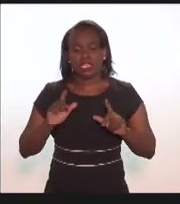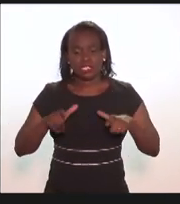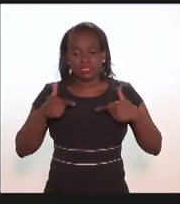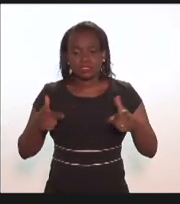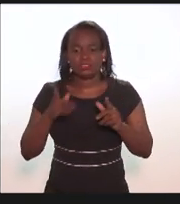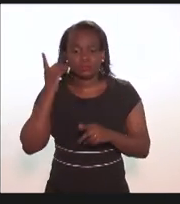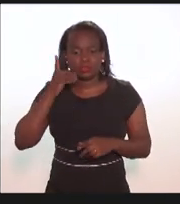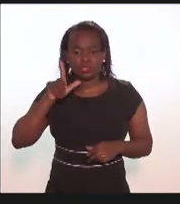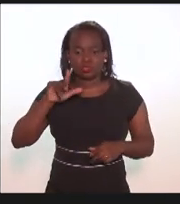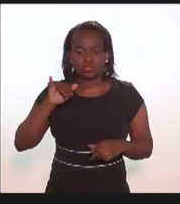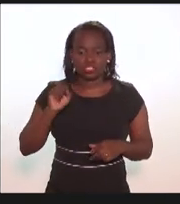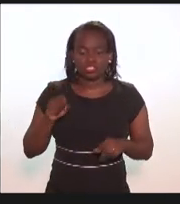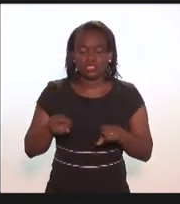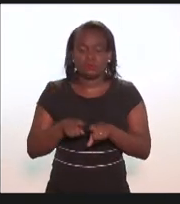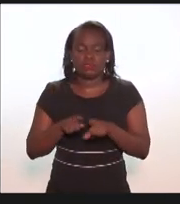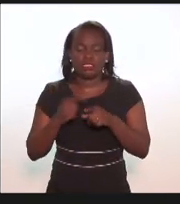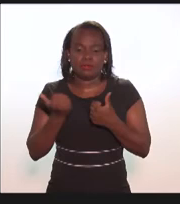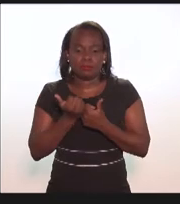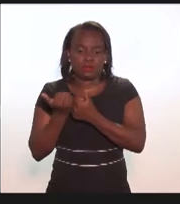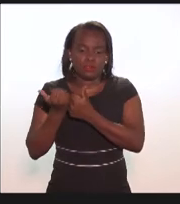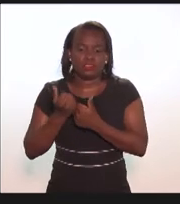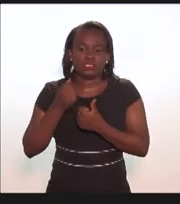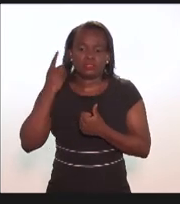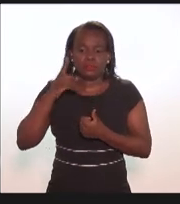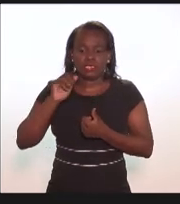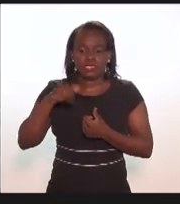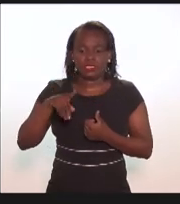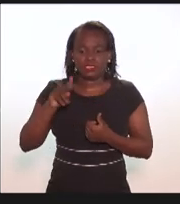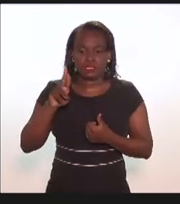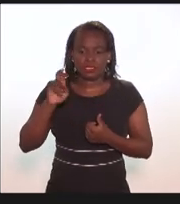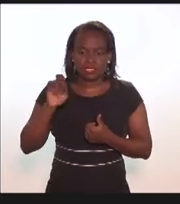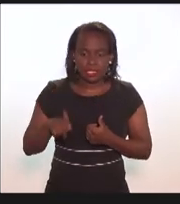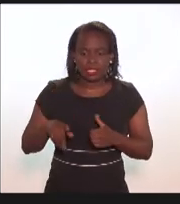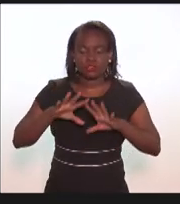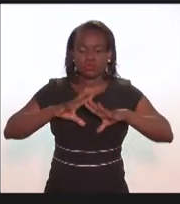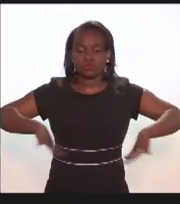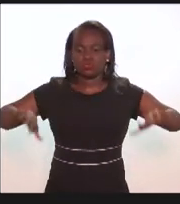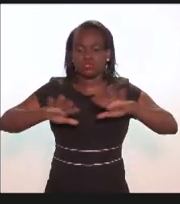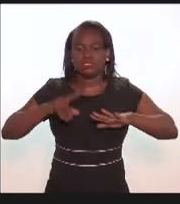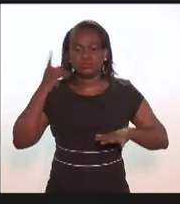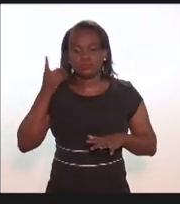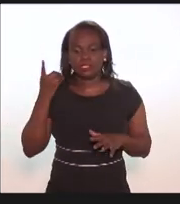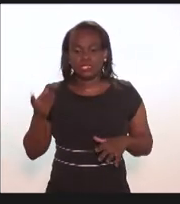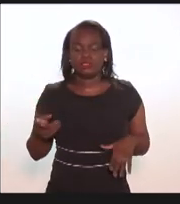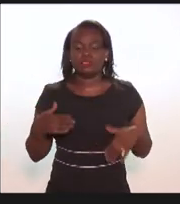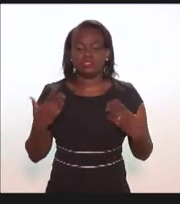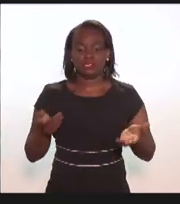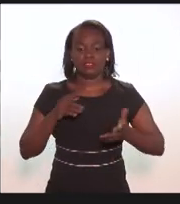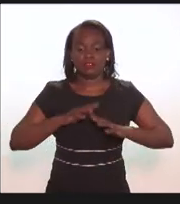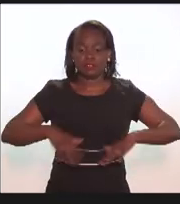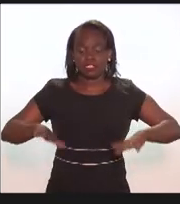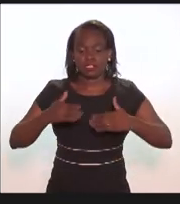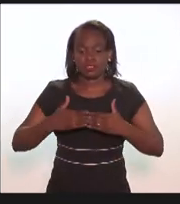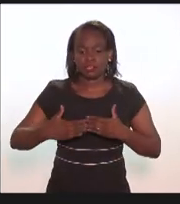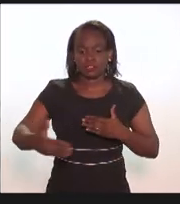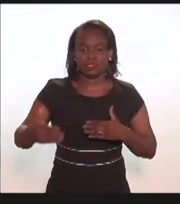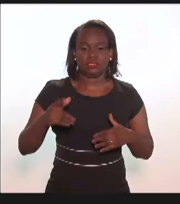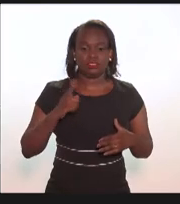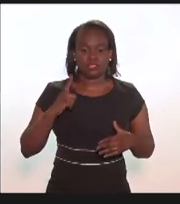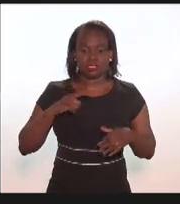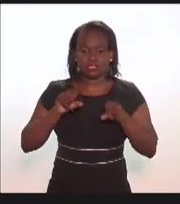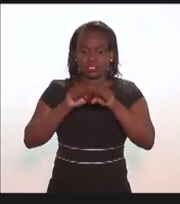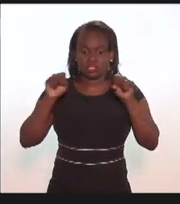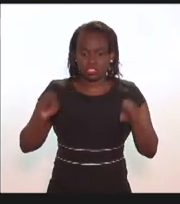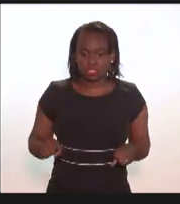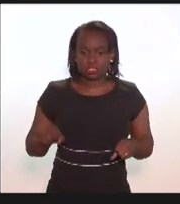Luiz Paulo e o apoio do deputado André Siriano, todos os deputados, e a gente vai passar a ter, quer dizer, um sistema